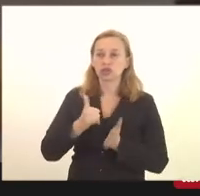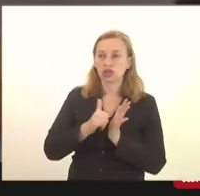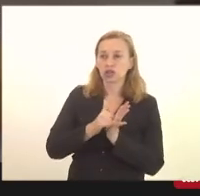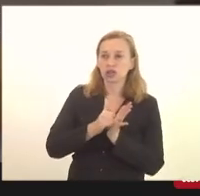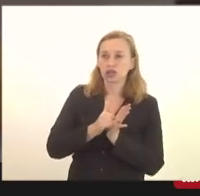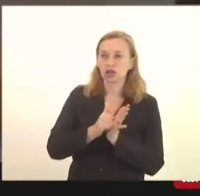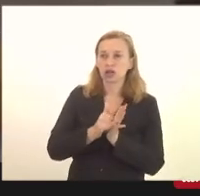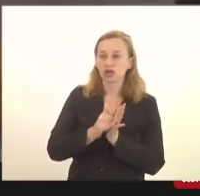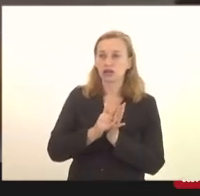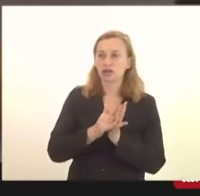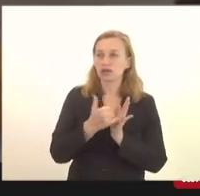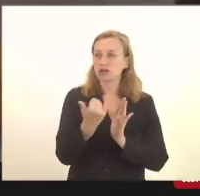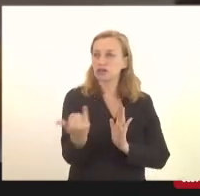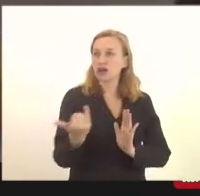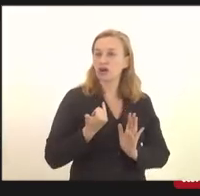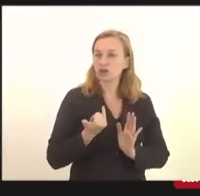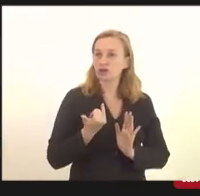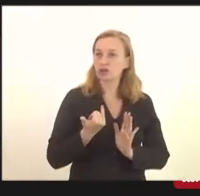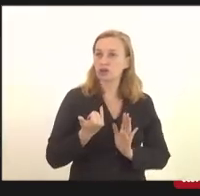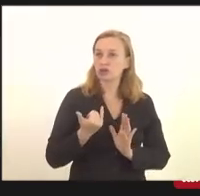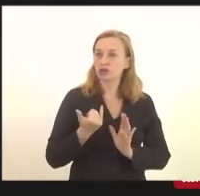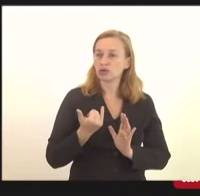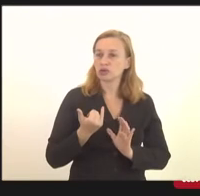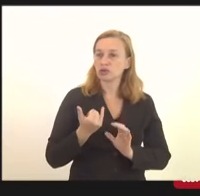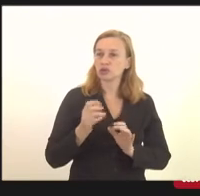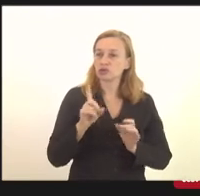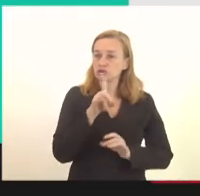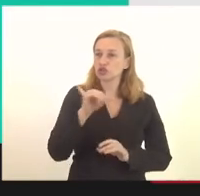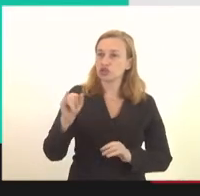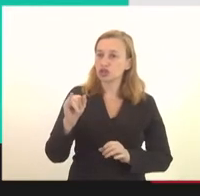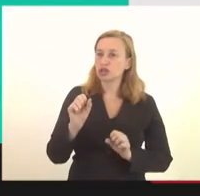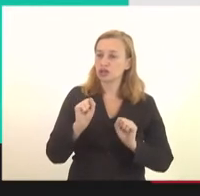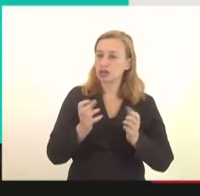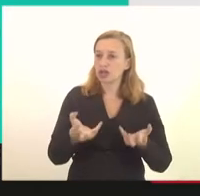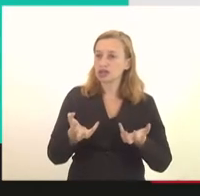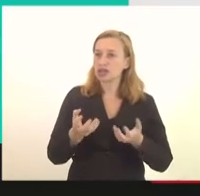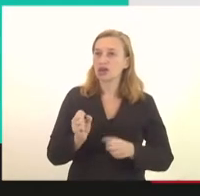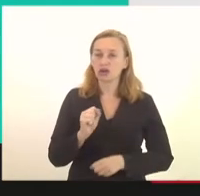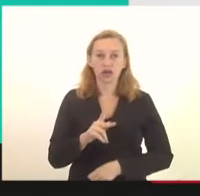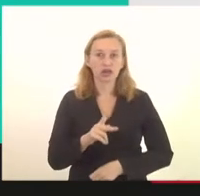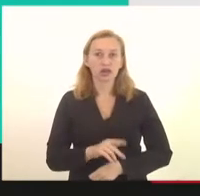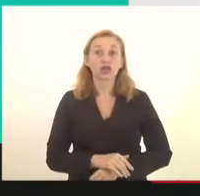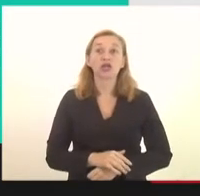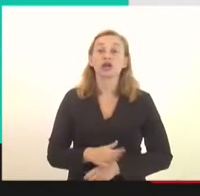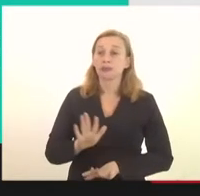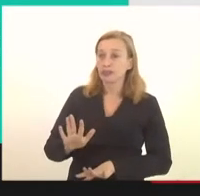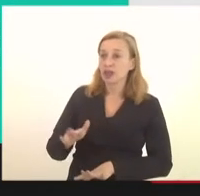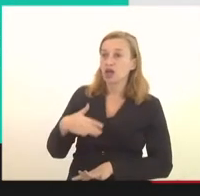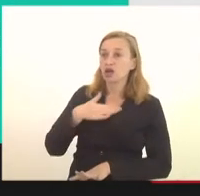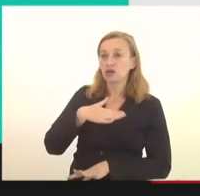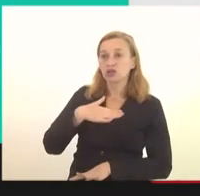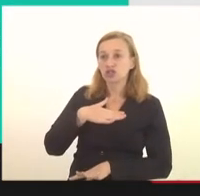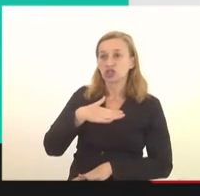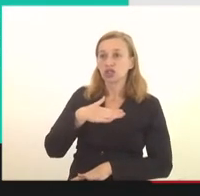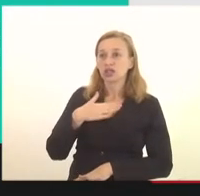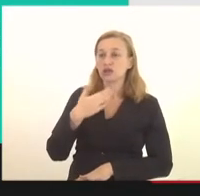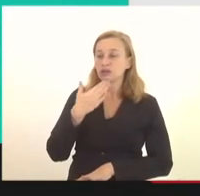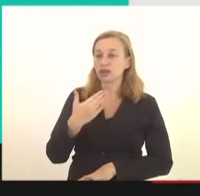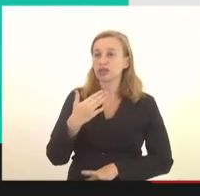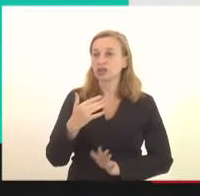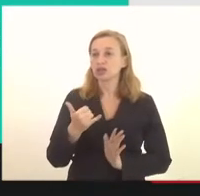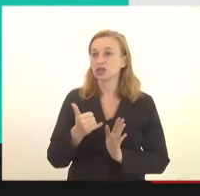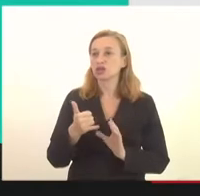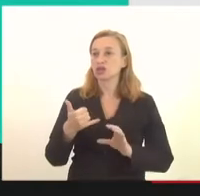mais conveniente para ele. Pode ser? Eu coloquei no chat para você, de repente, disponibilizar seu celular aqui no chat,